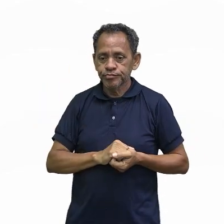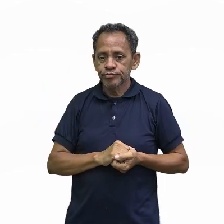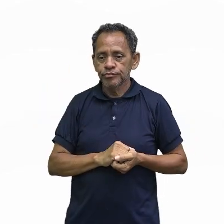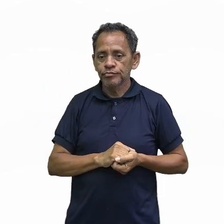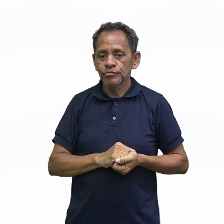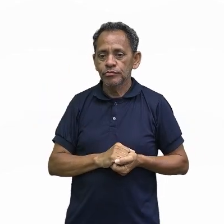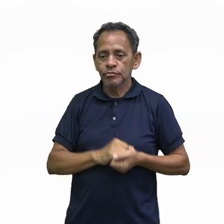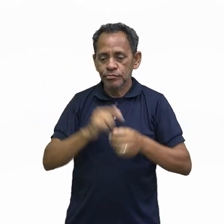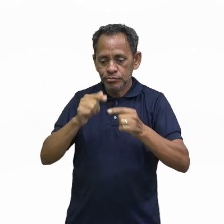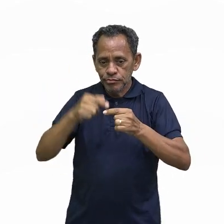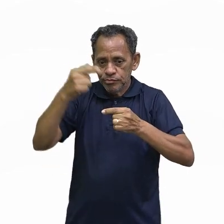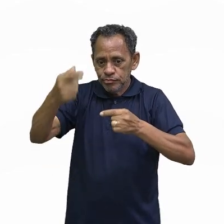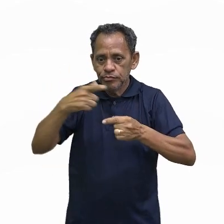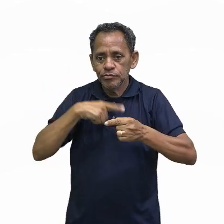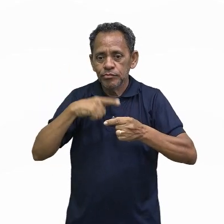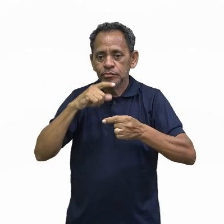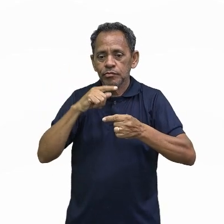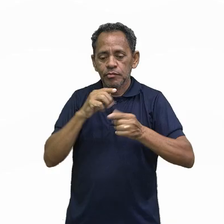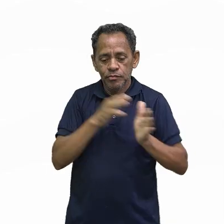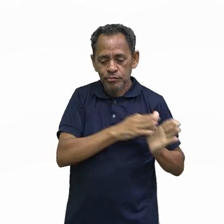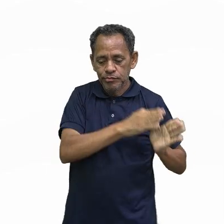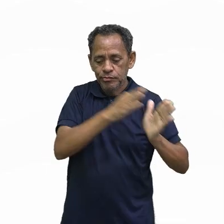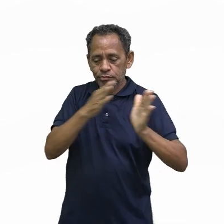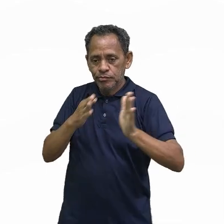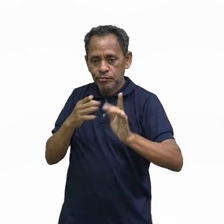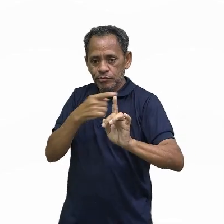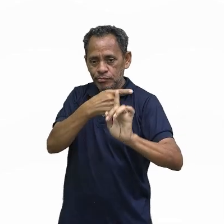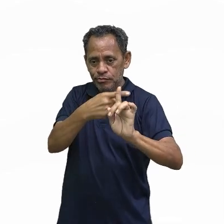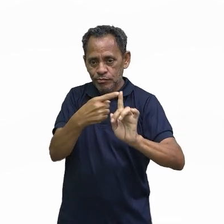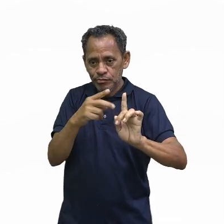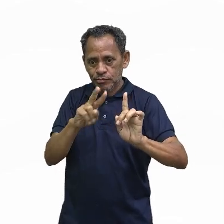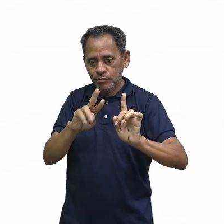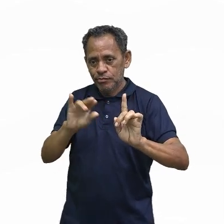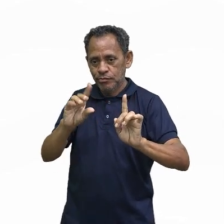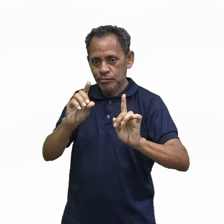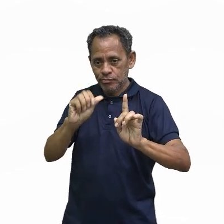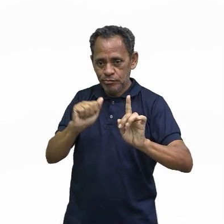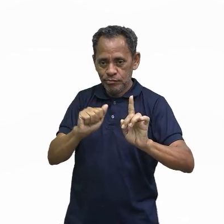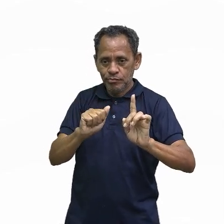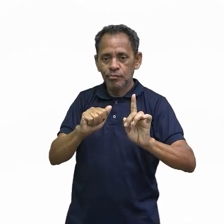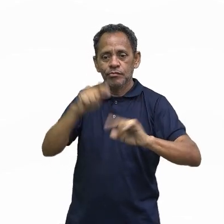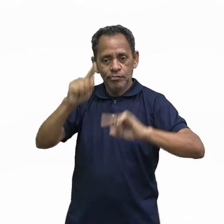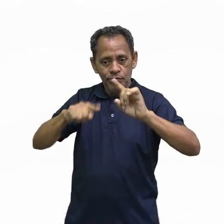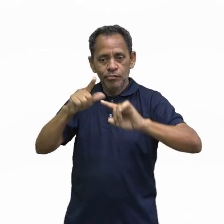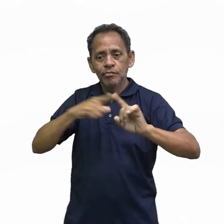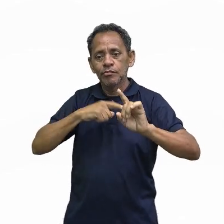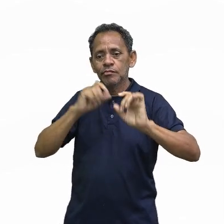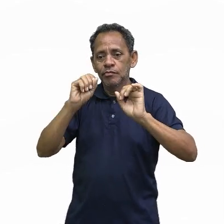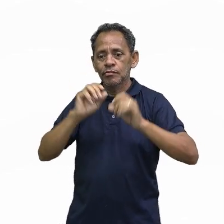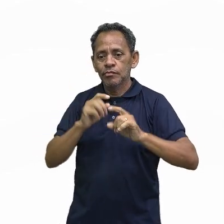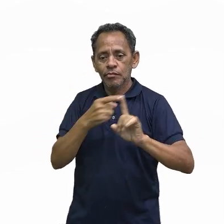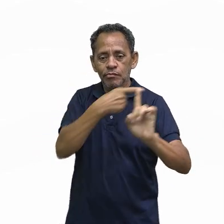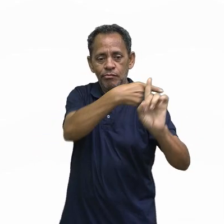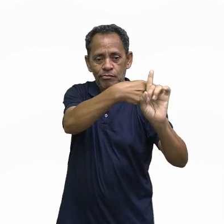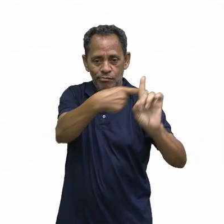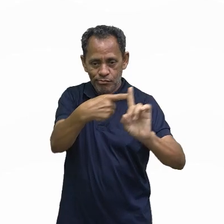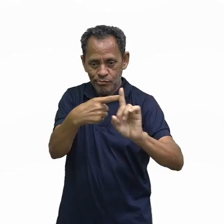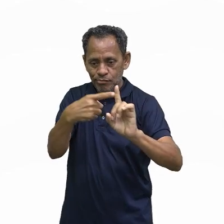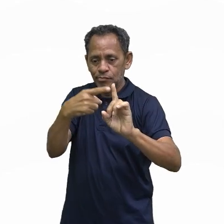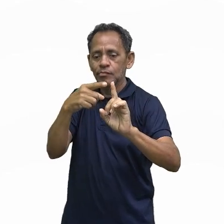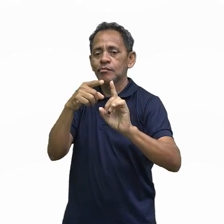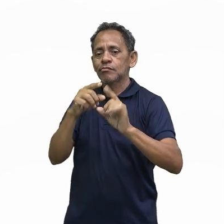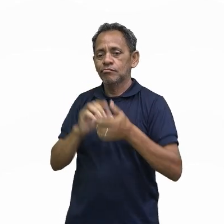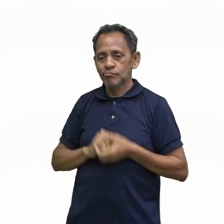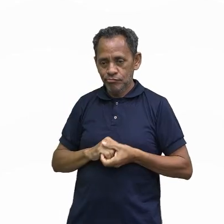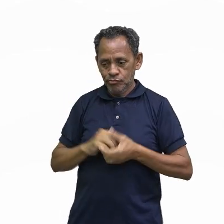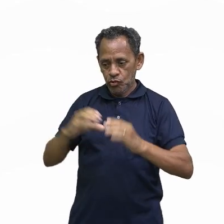Aí, né, depois que passa o primeiro tempo de meia-vida do material, nós vamos ter o quê? A metade do sanduíche.